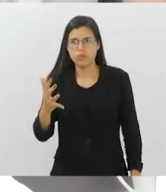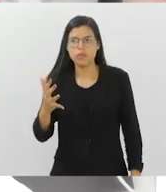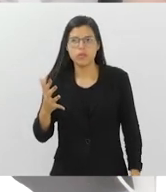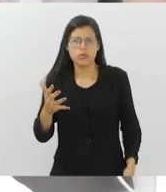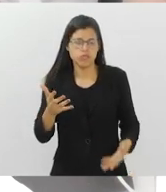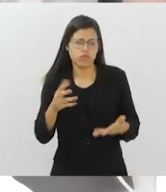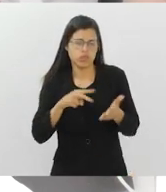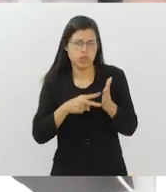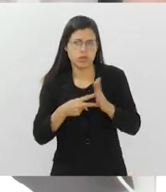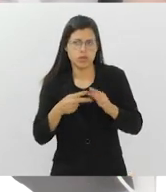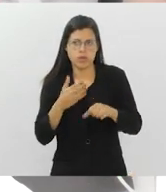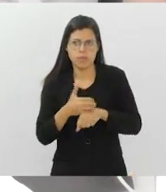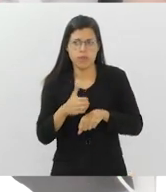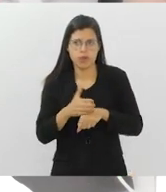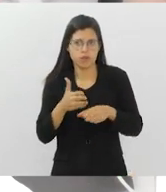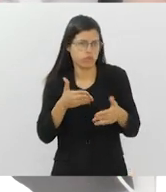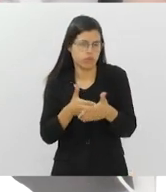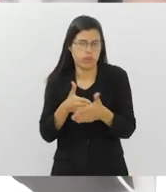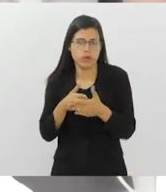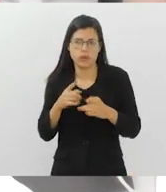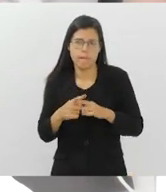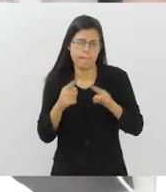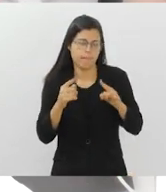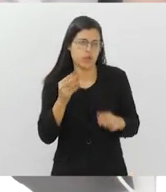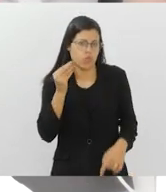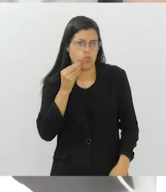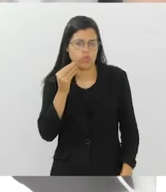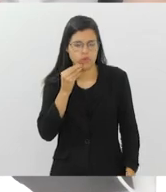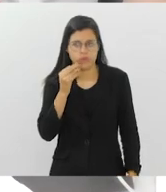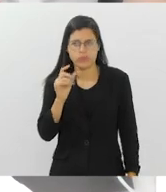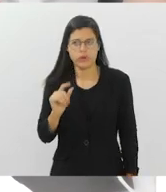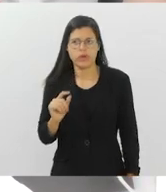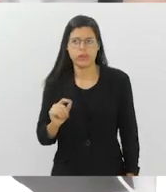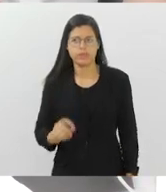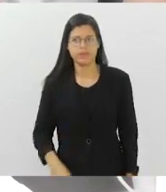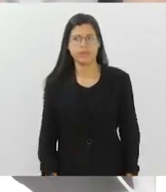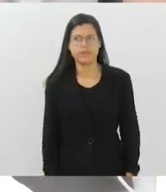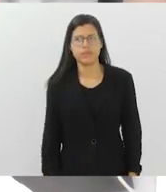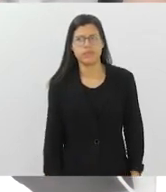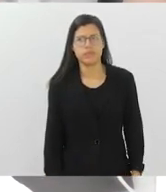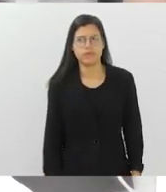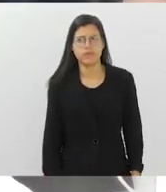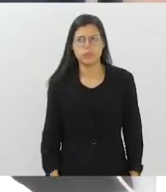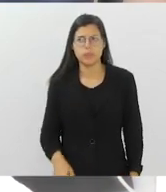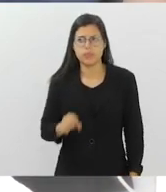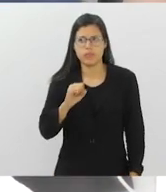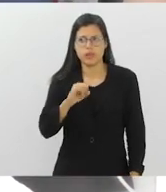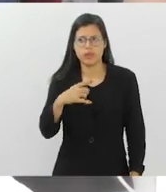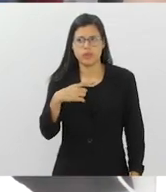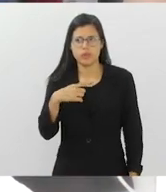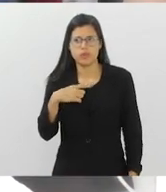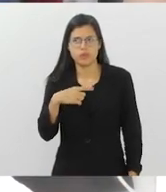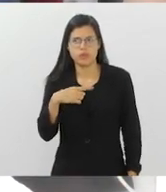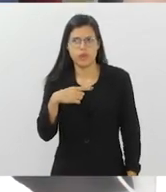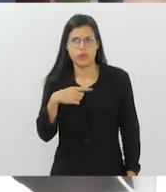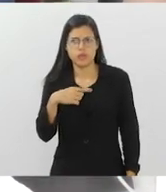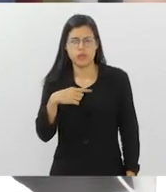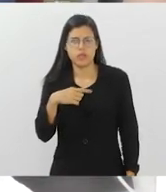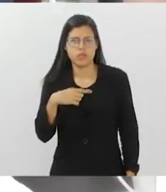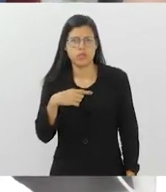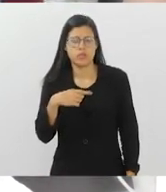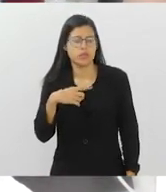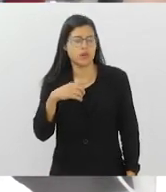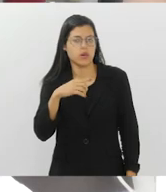prática. Não impede. Mas é evidente que, se houvesse uma má intenção, se houvesse uma